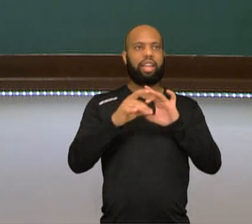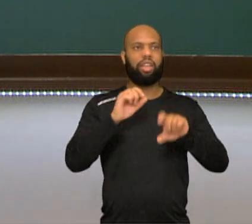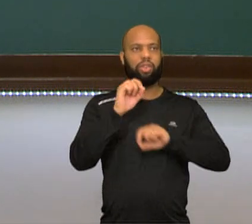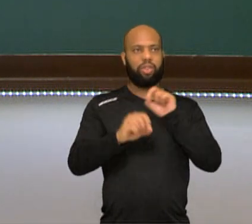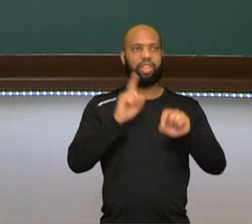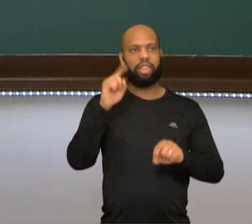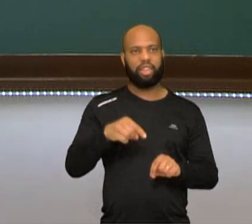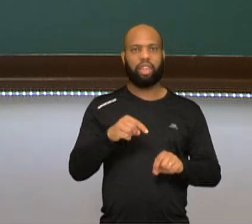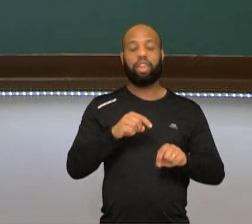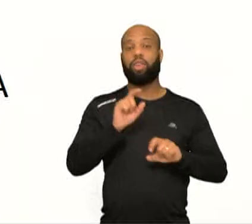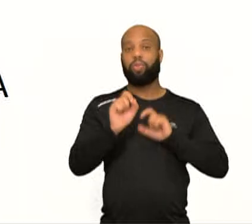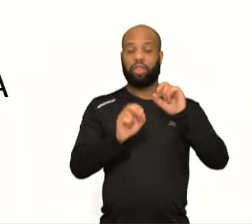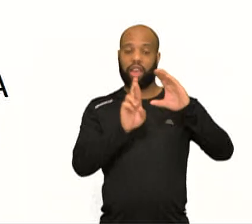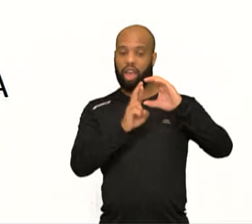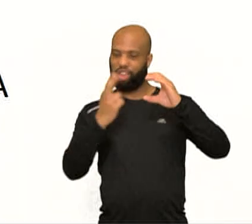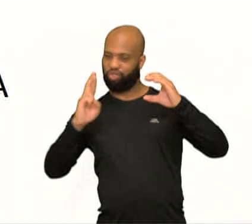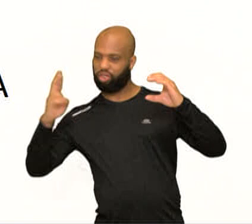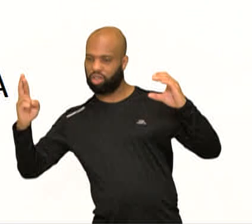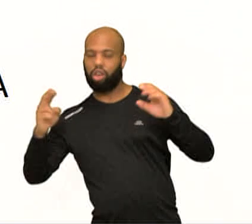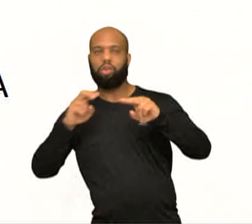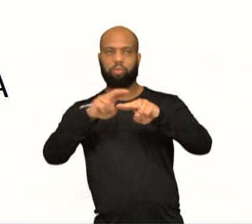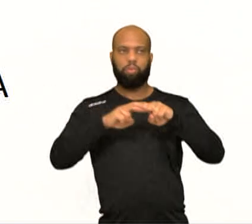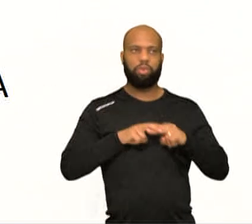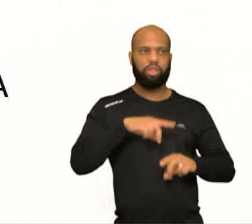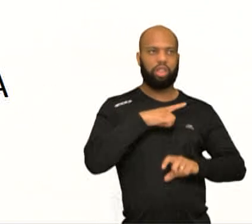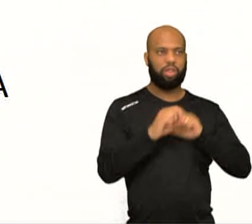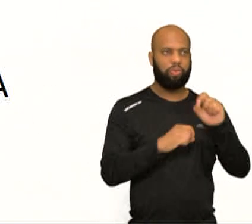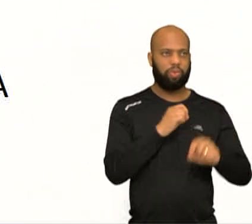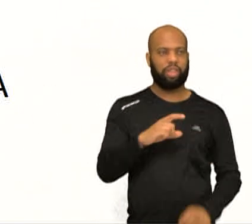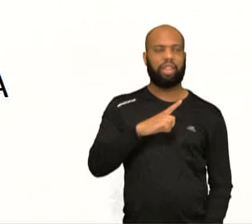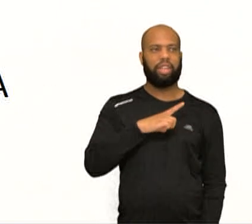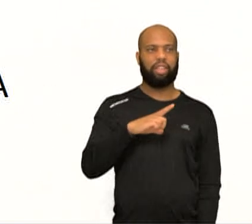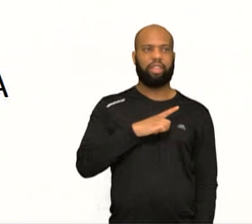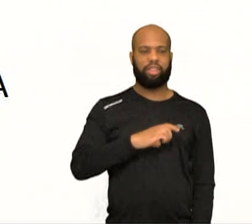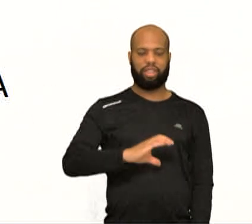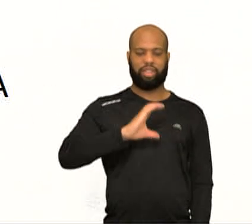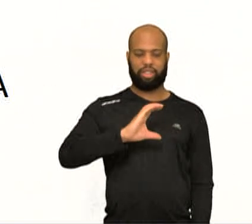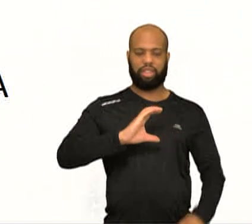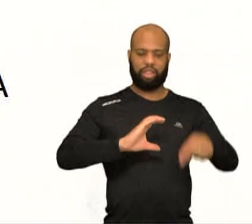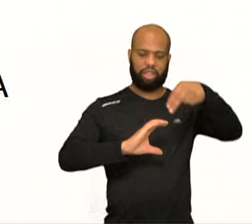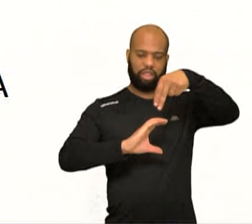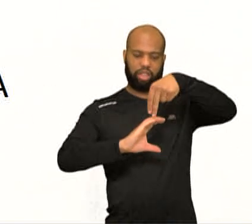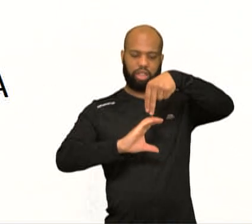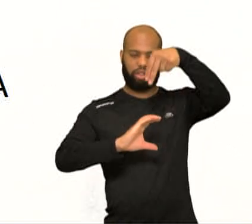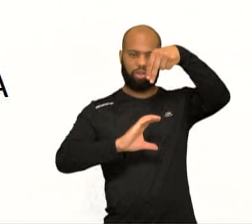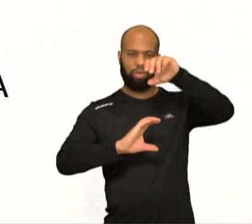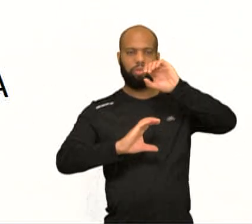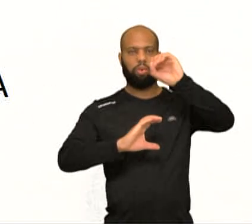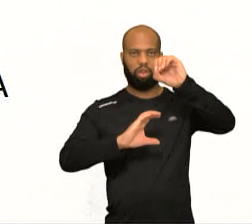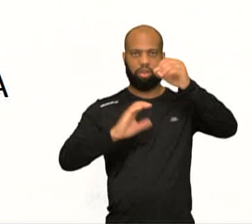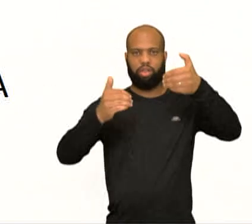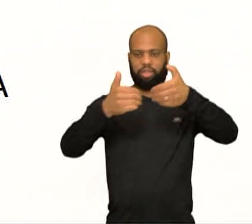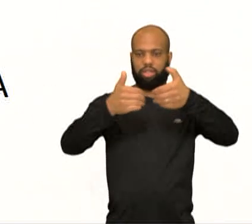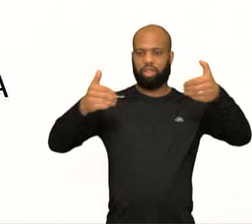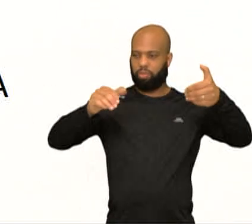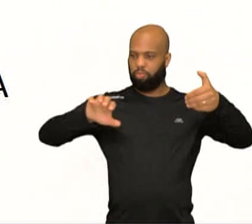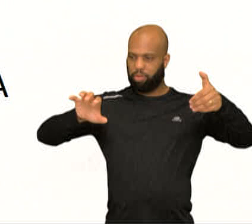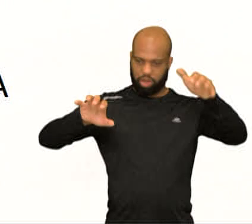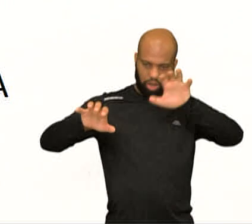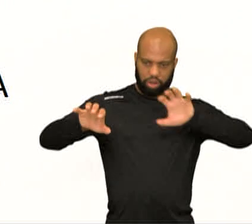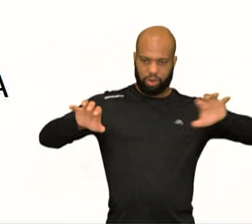considerados radicais. Então, aqui nós dividimos, né, a substância em duas,